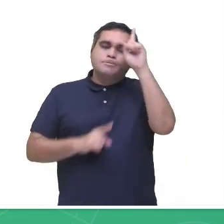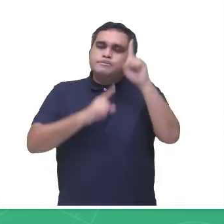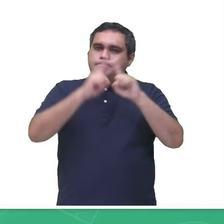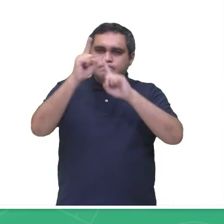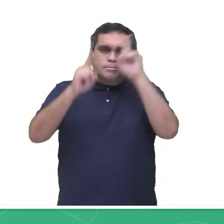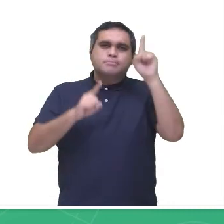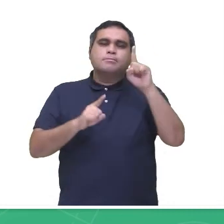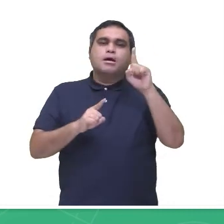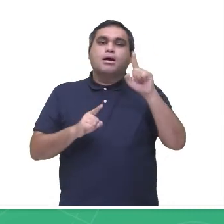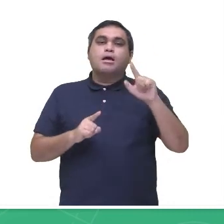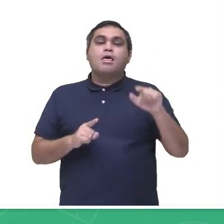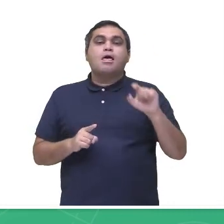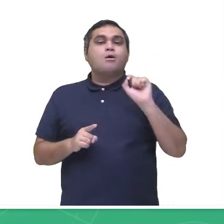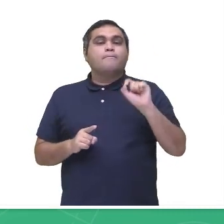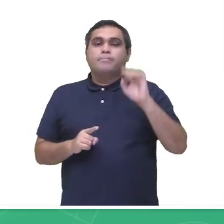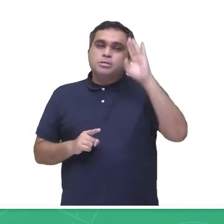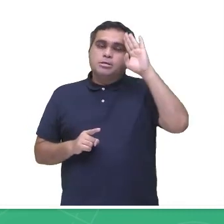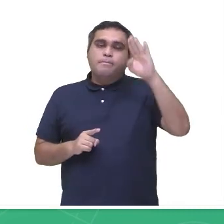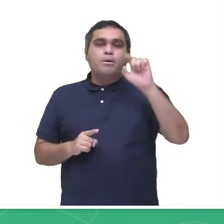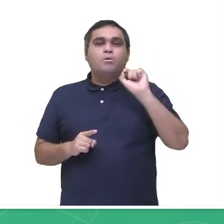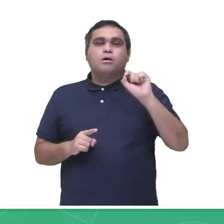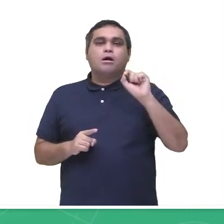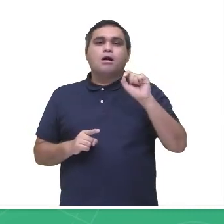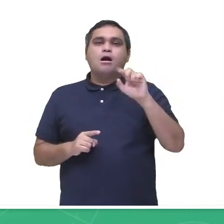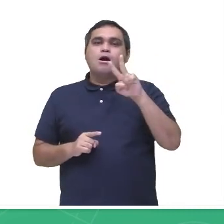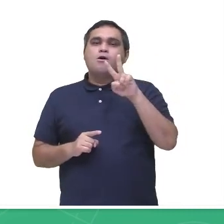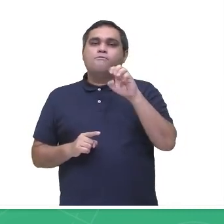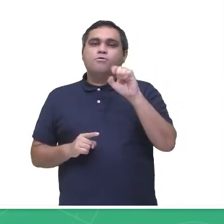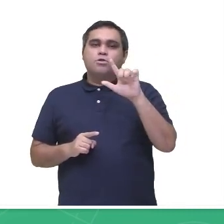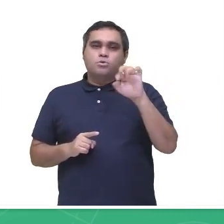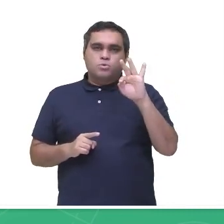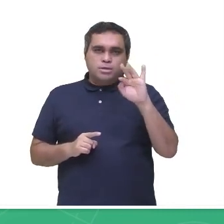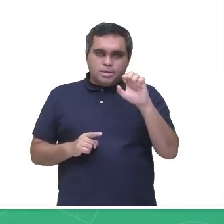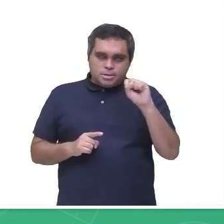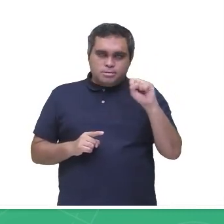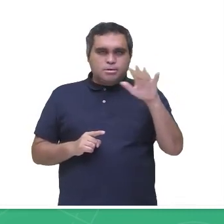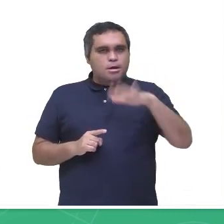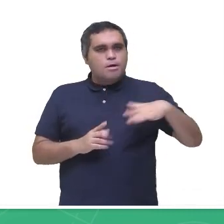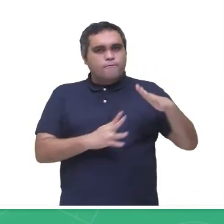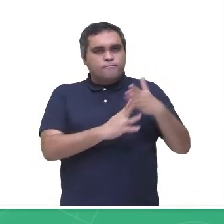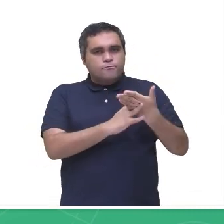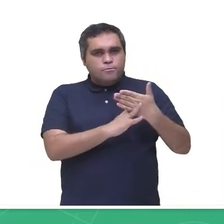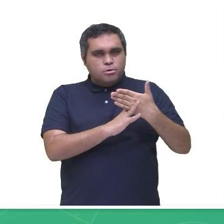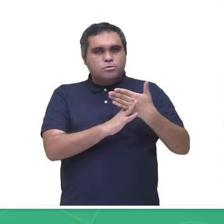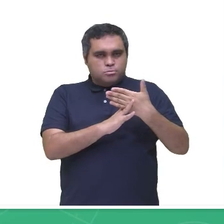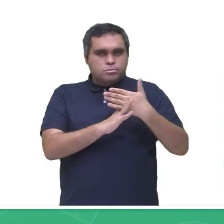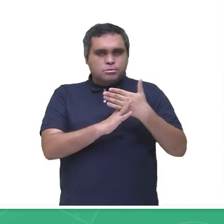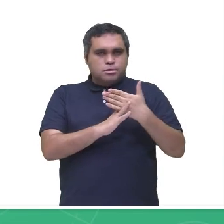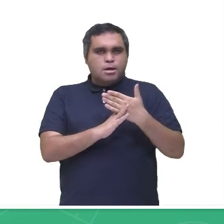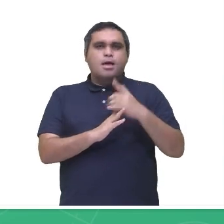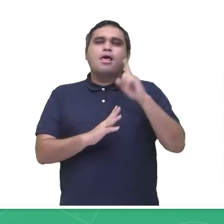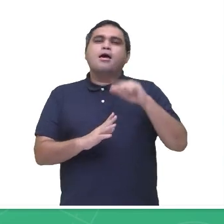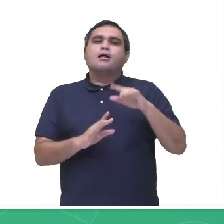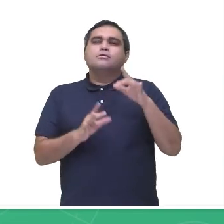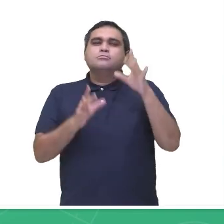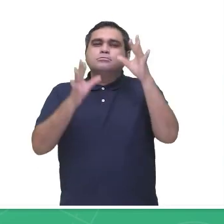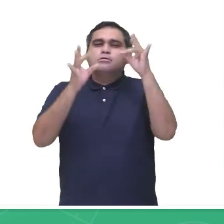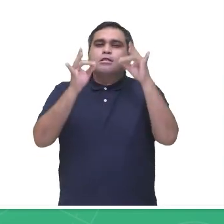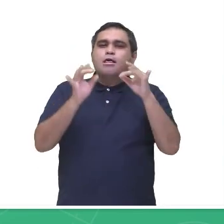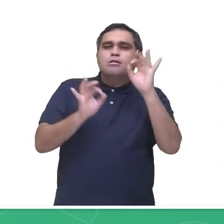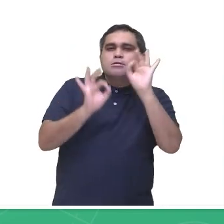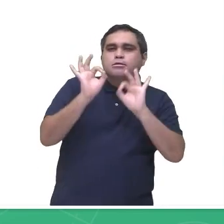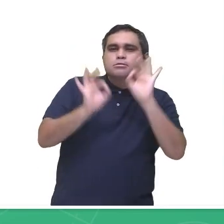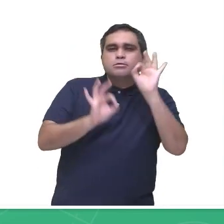as volutas e arabesco do período barroco, que são justamente aquele fator decorativo que está